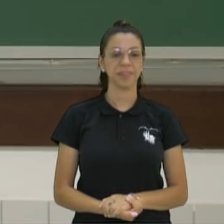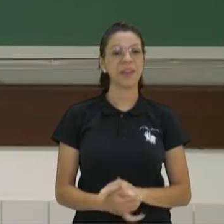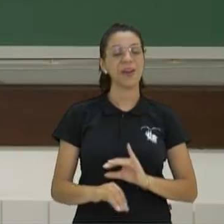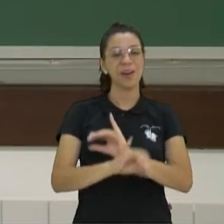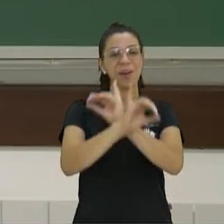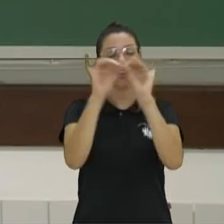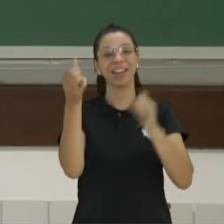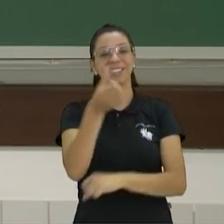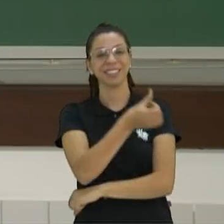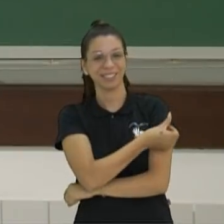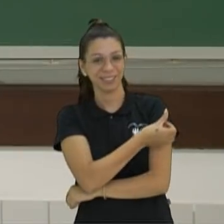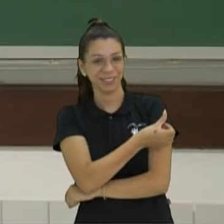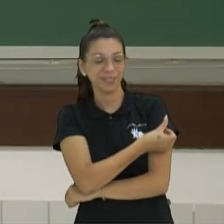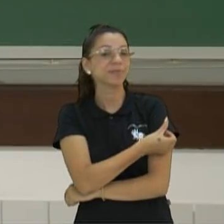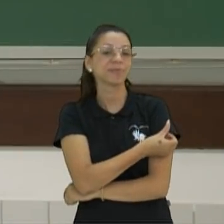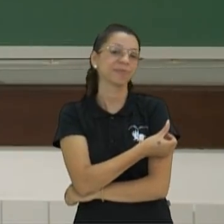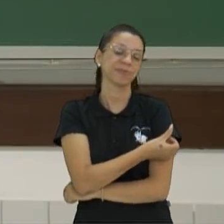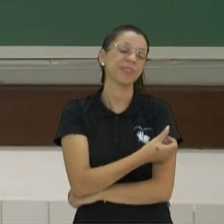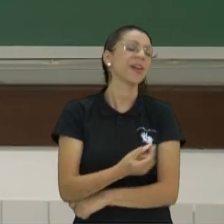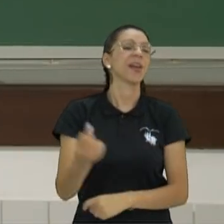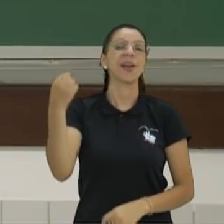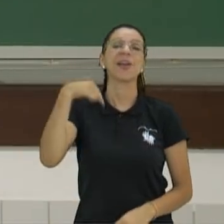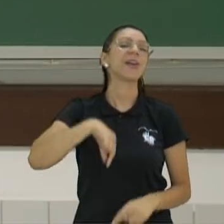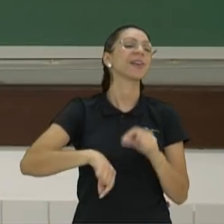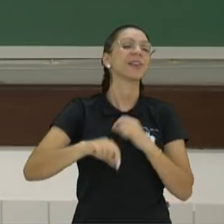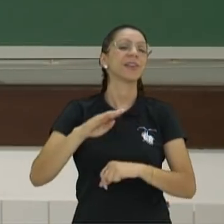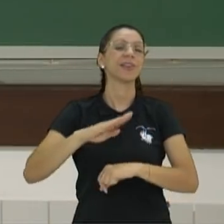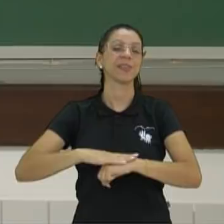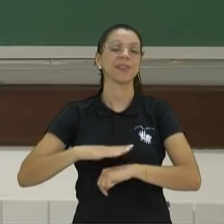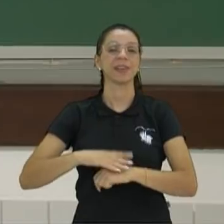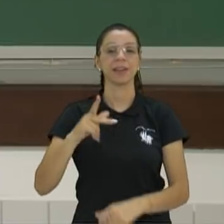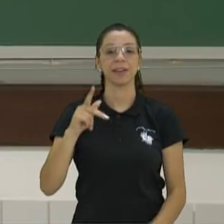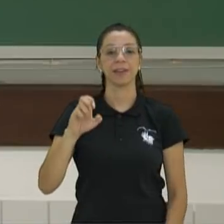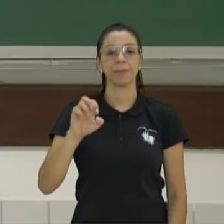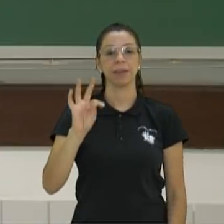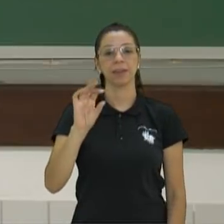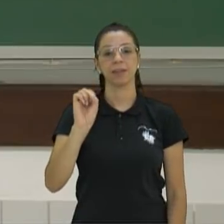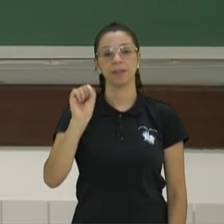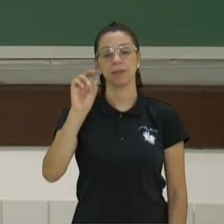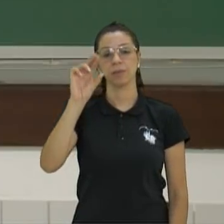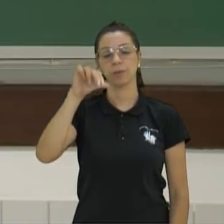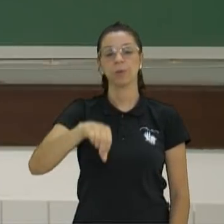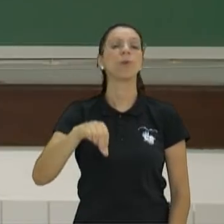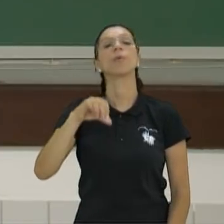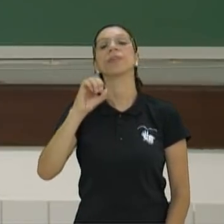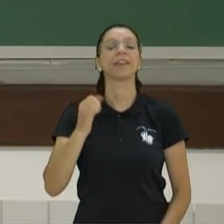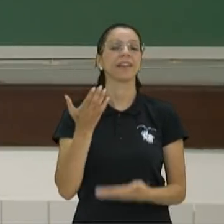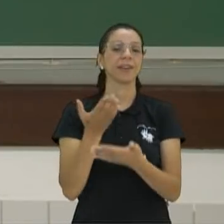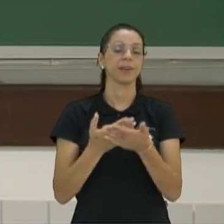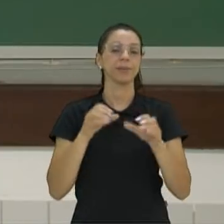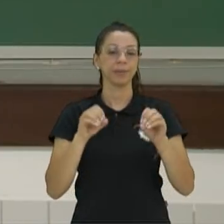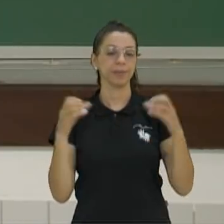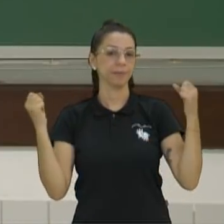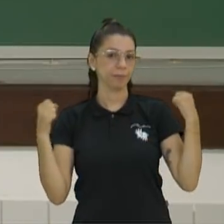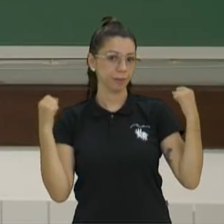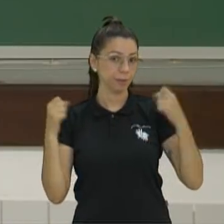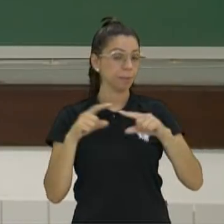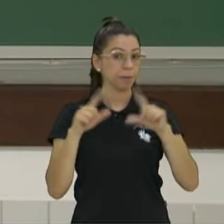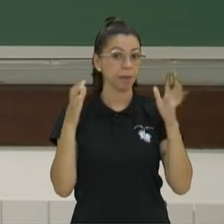Olá, pessoal do sexto ano. Sou eu de novo, o professor Peterson, com mais uma aula de educação física para vocês.